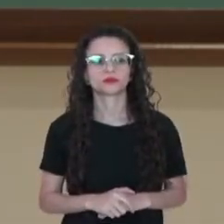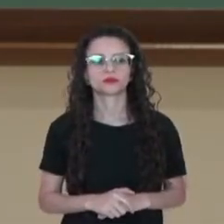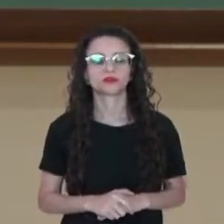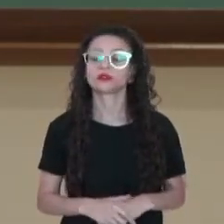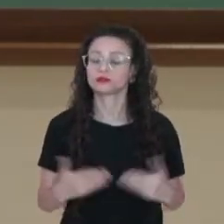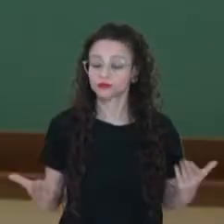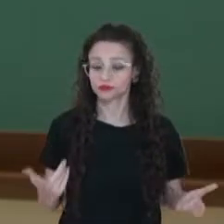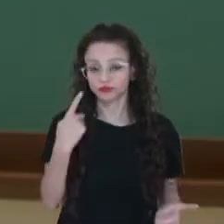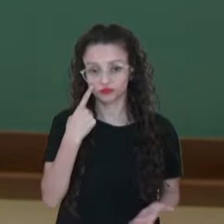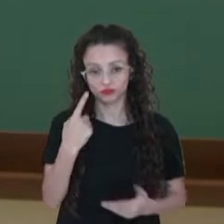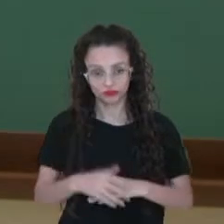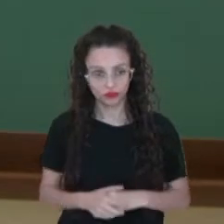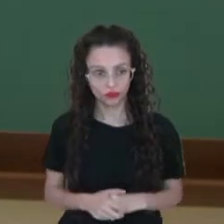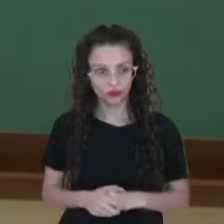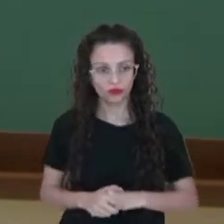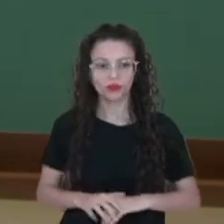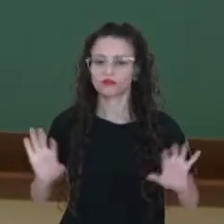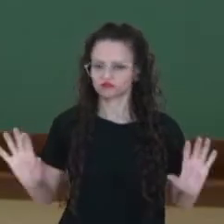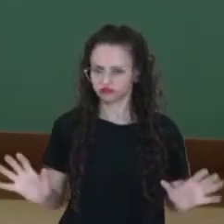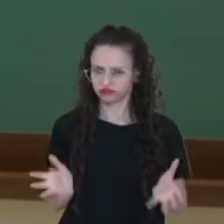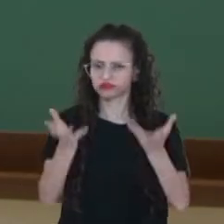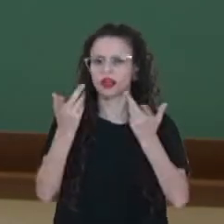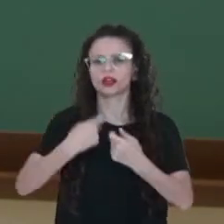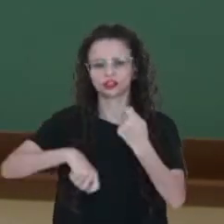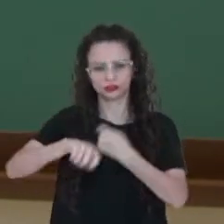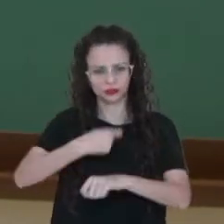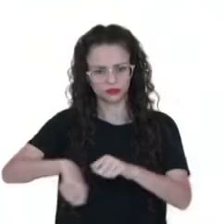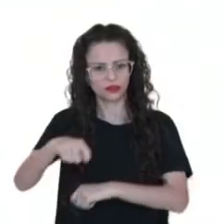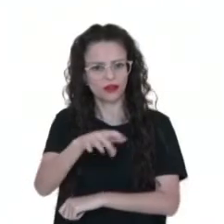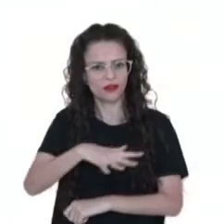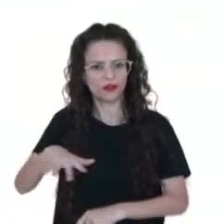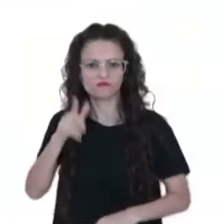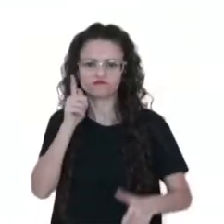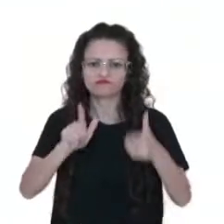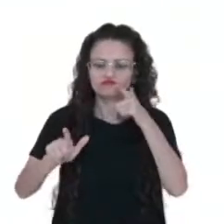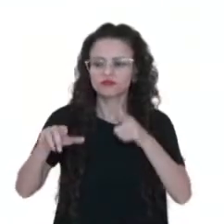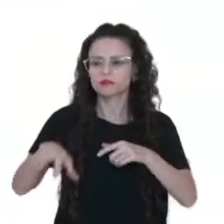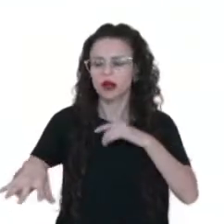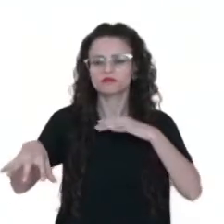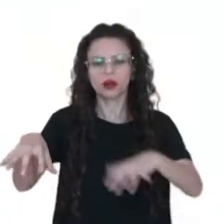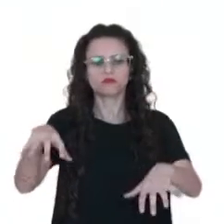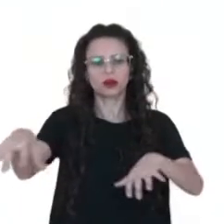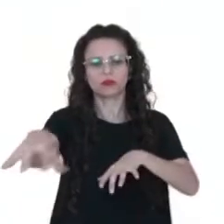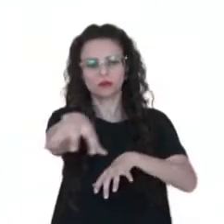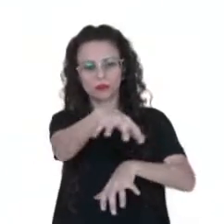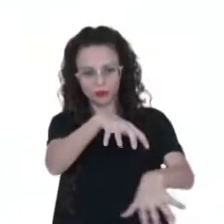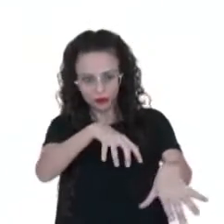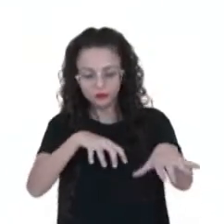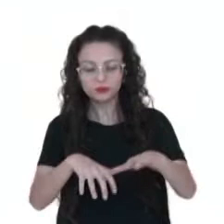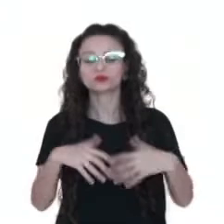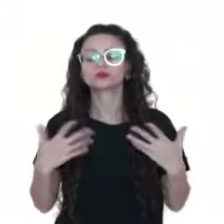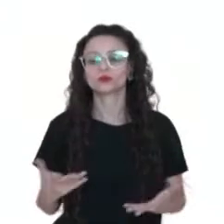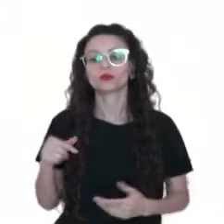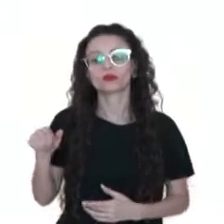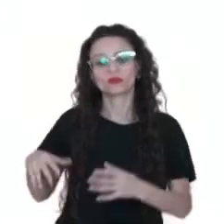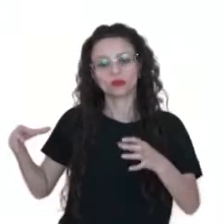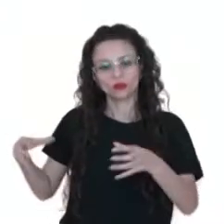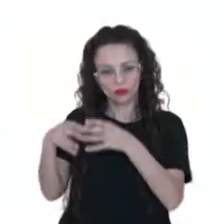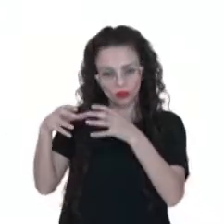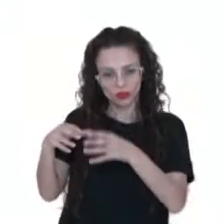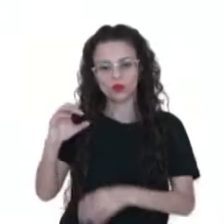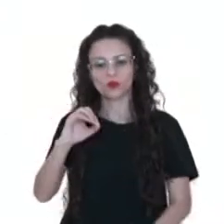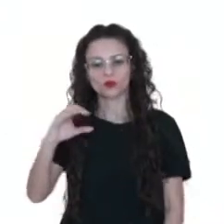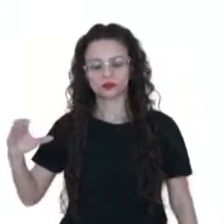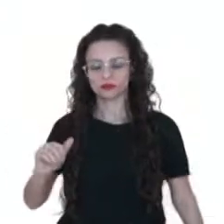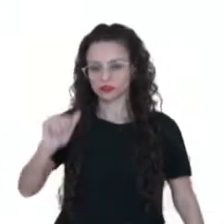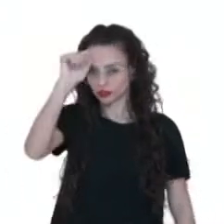Então veja, para reerguer e administrar as áreas conquistadas pelos holandeses, a Companhia das Índias